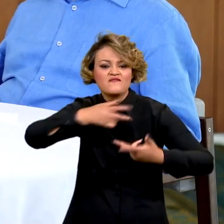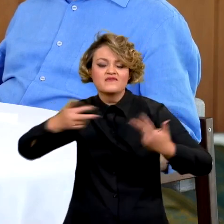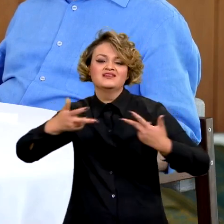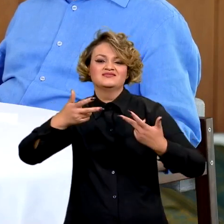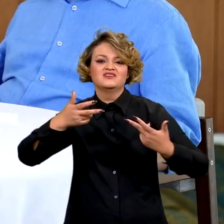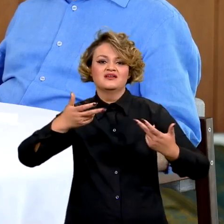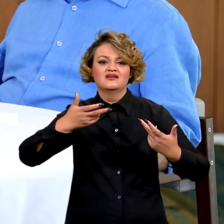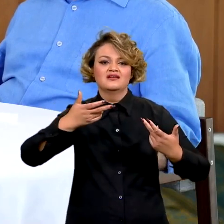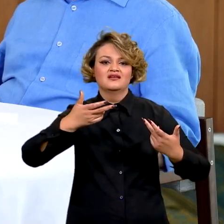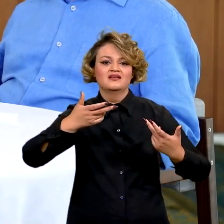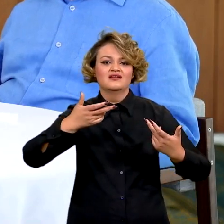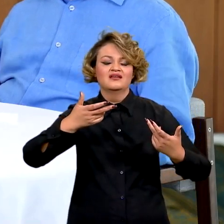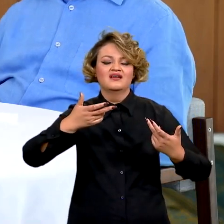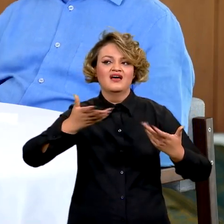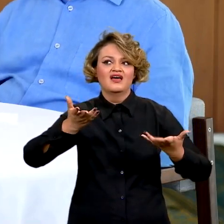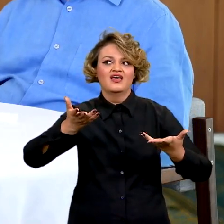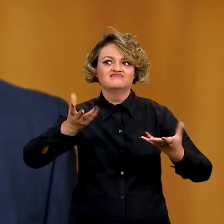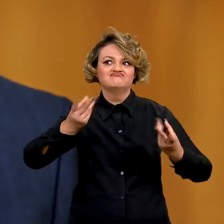praticamente